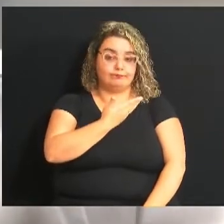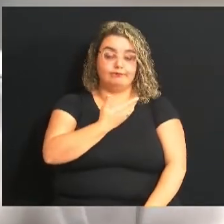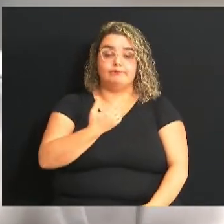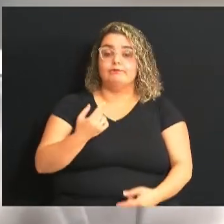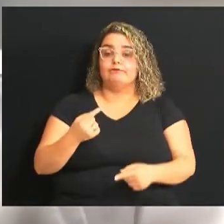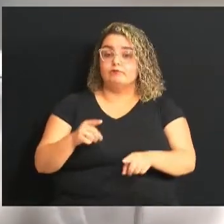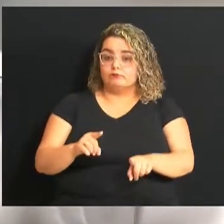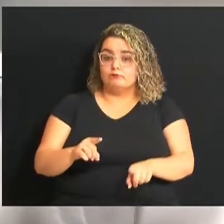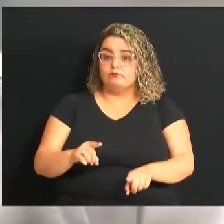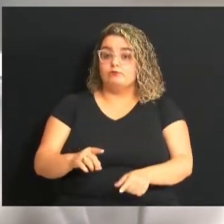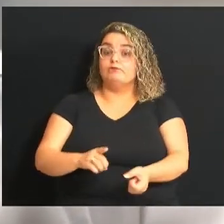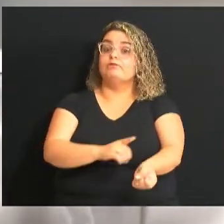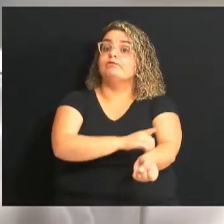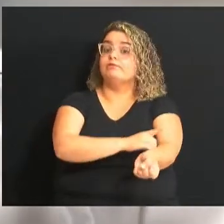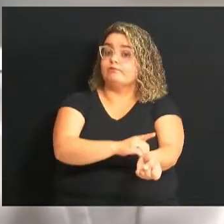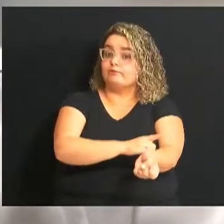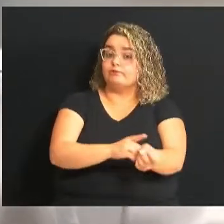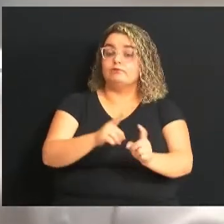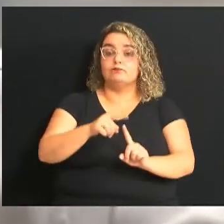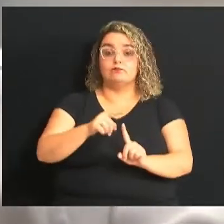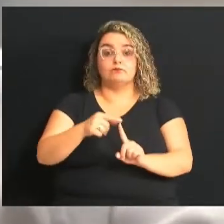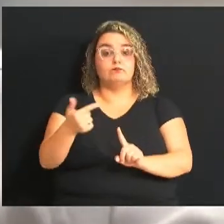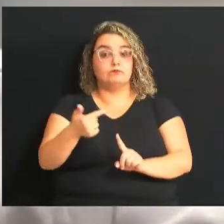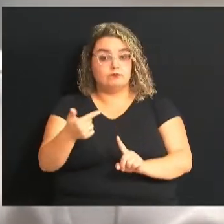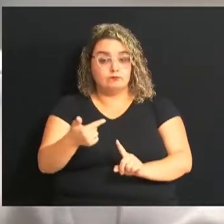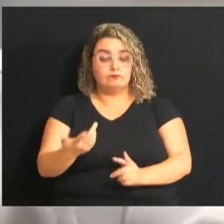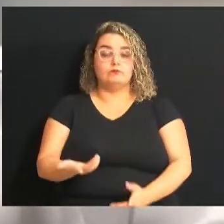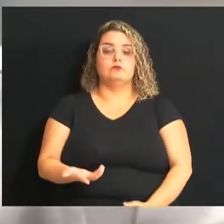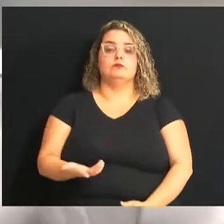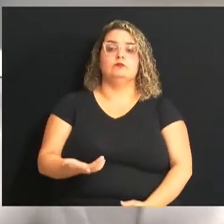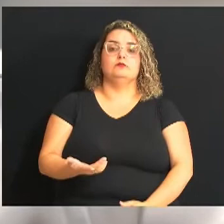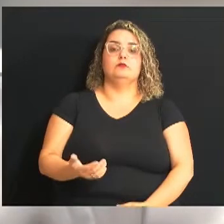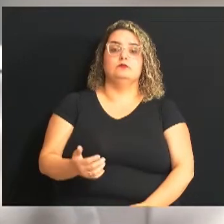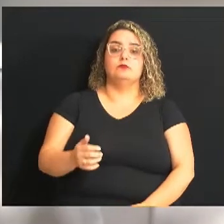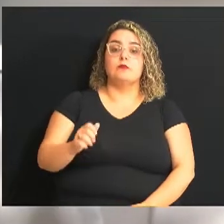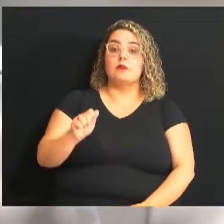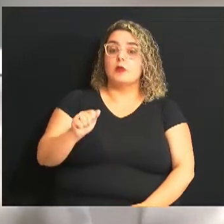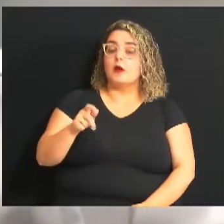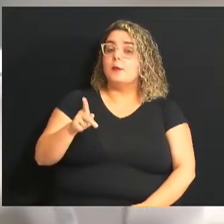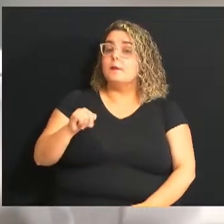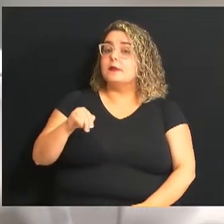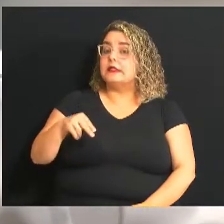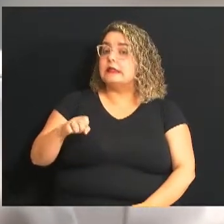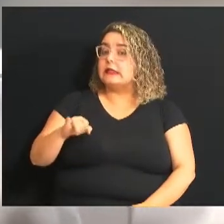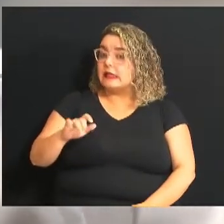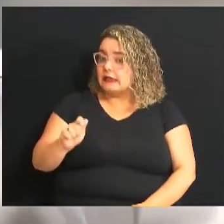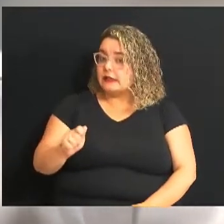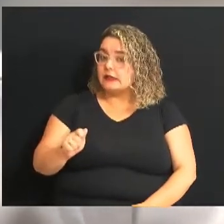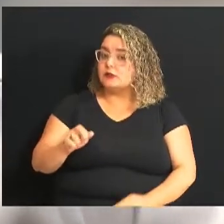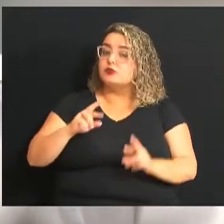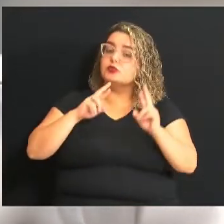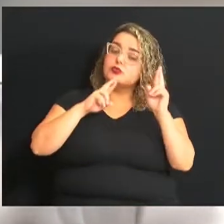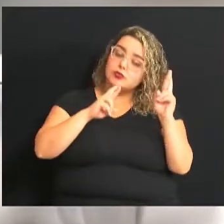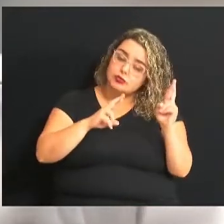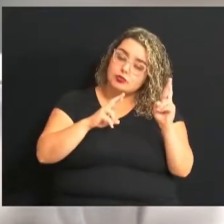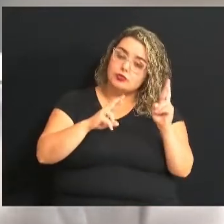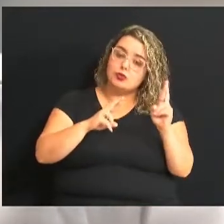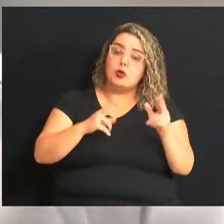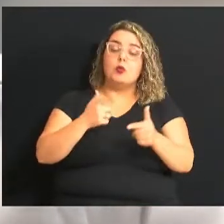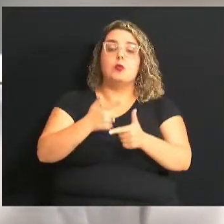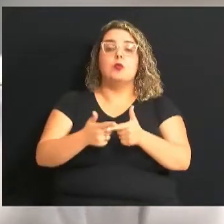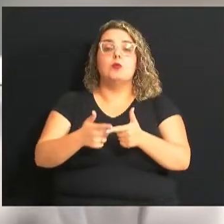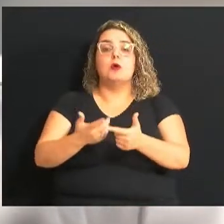o diabetes tipo 2, vai provocar apneia do sono, vai provocar problemas ortopédicos,